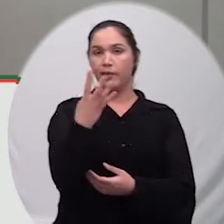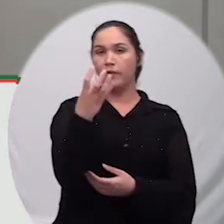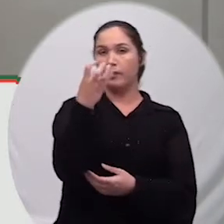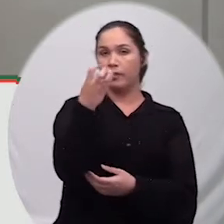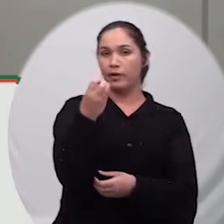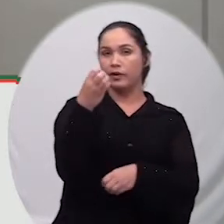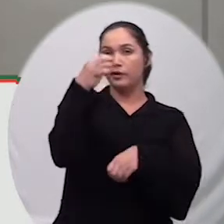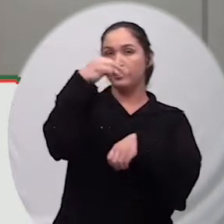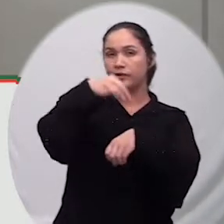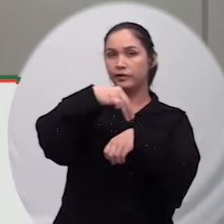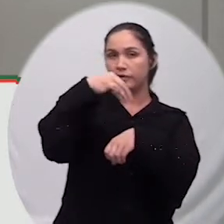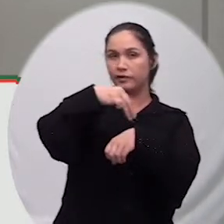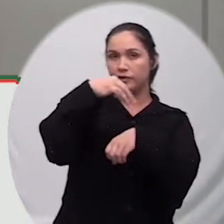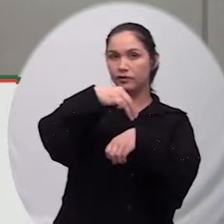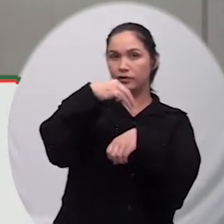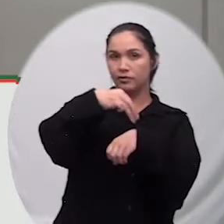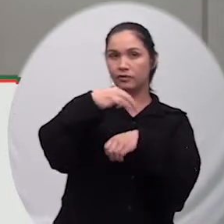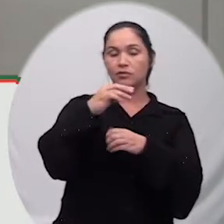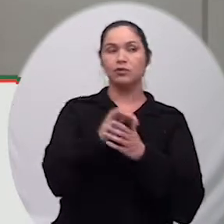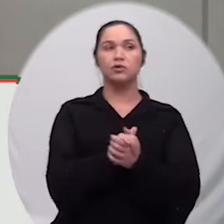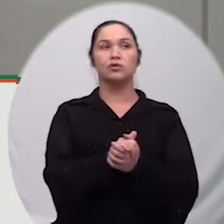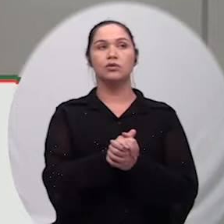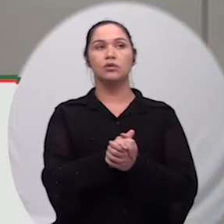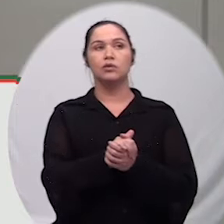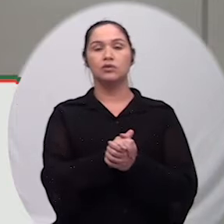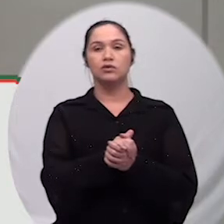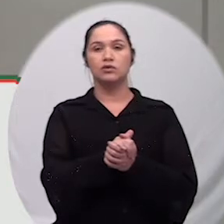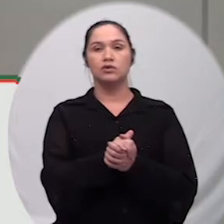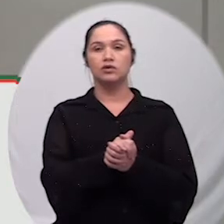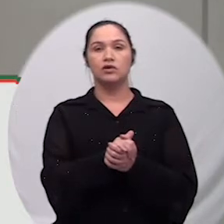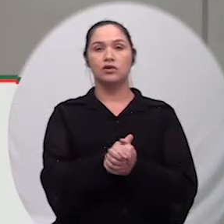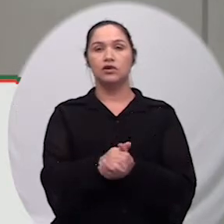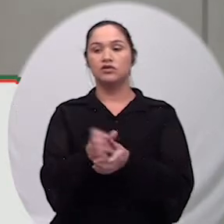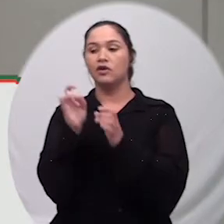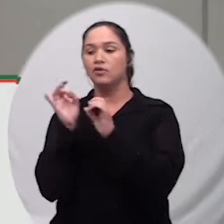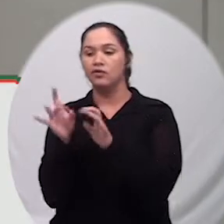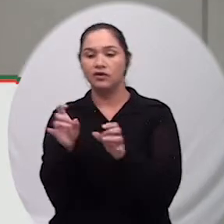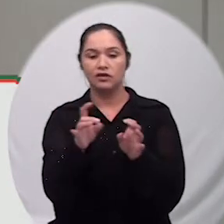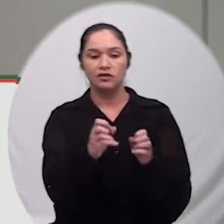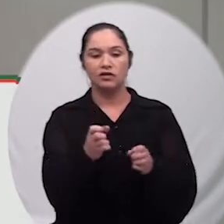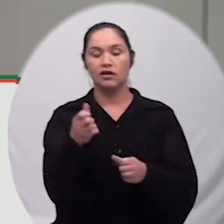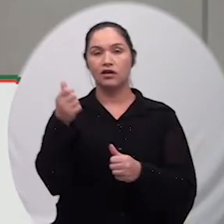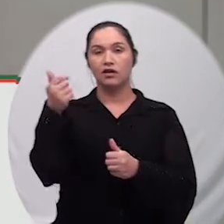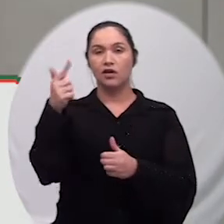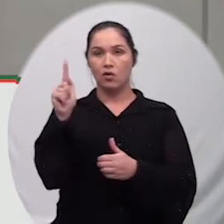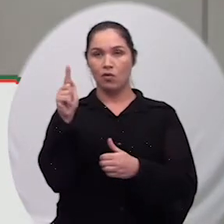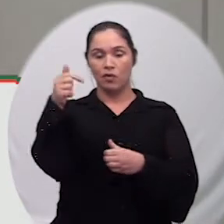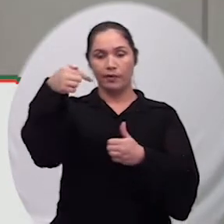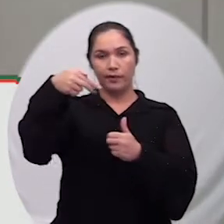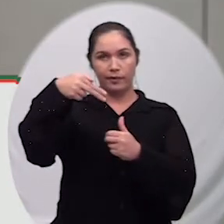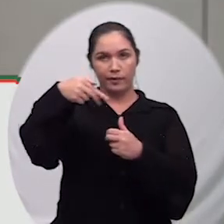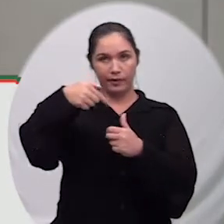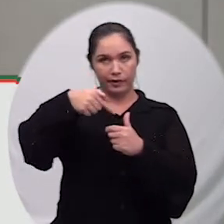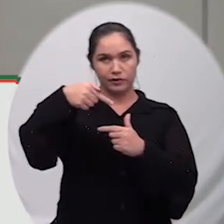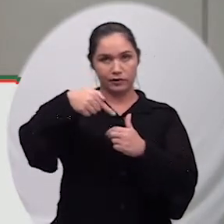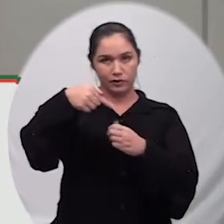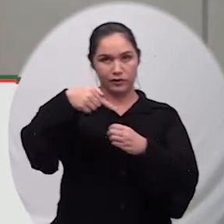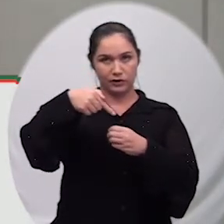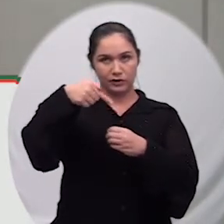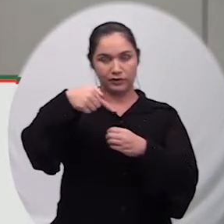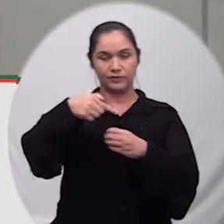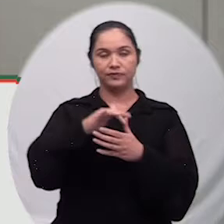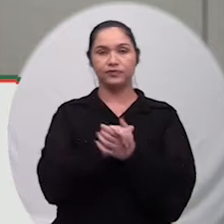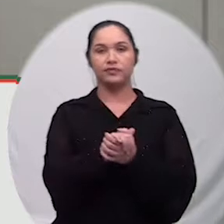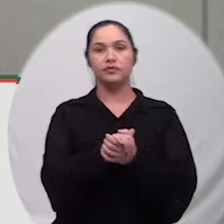aquele preço abusivo, valor de quase R$ 6,50, um valor de aumento abusivo de R$ 2,00